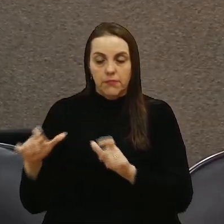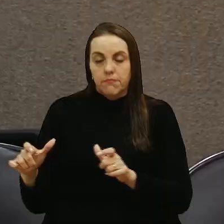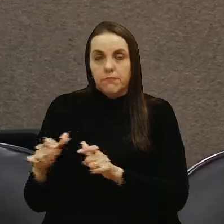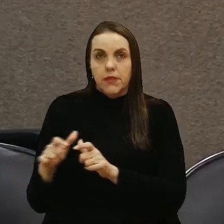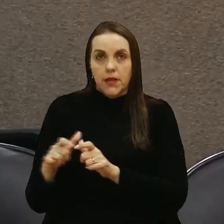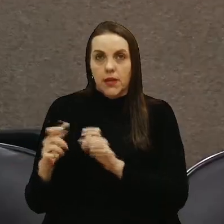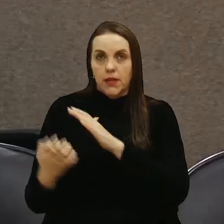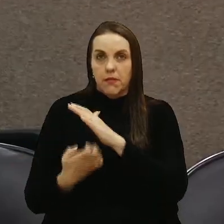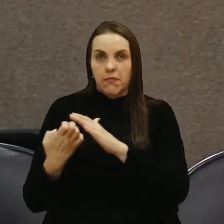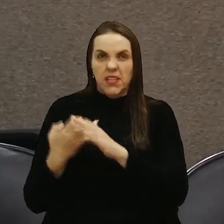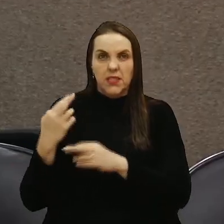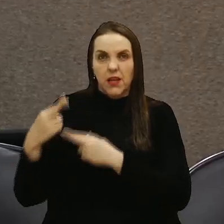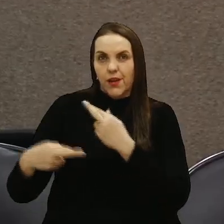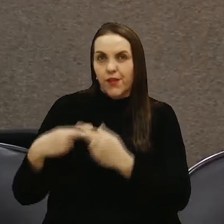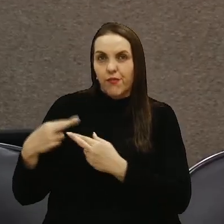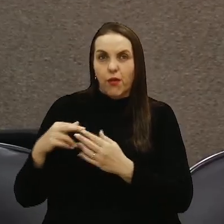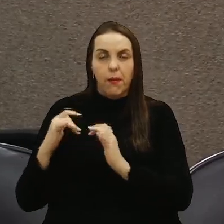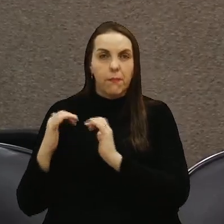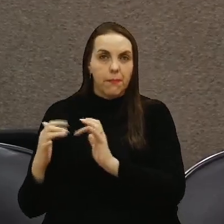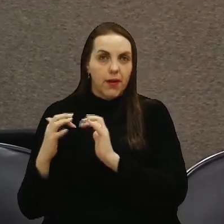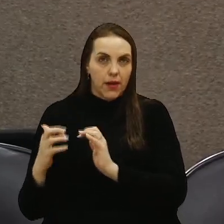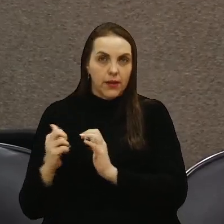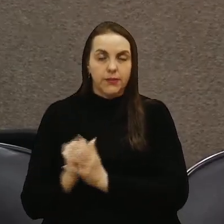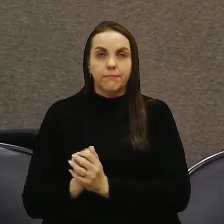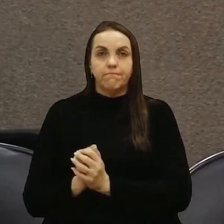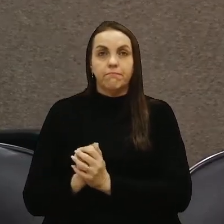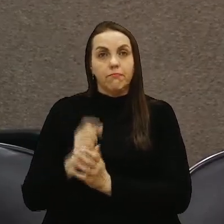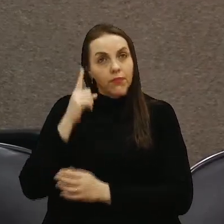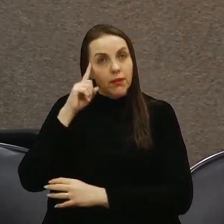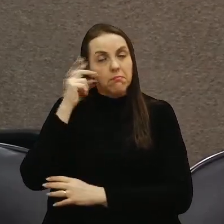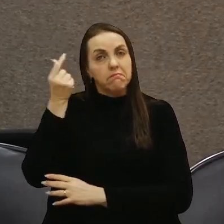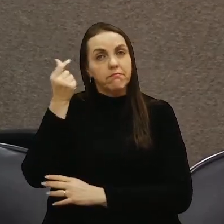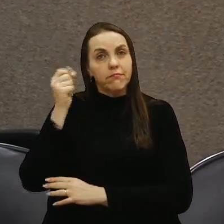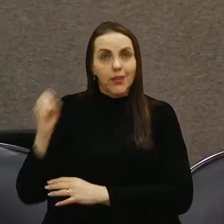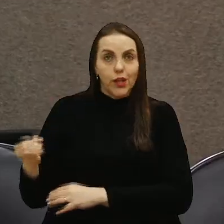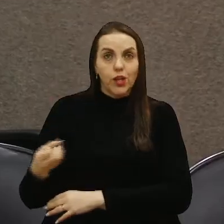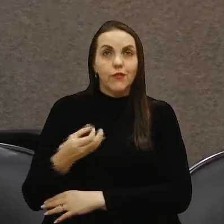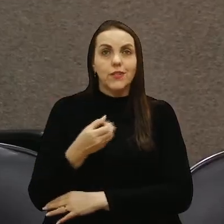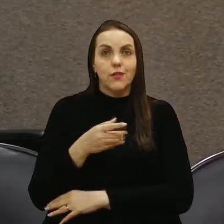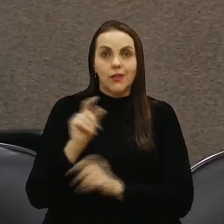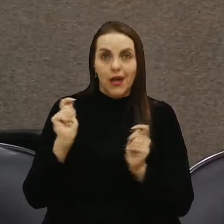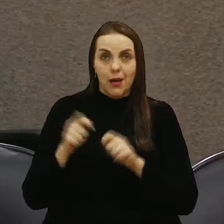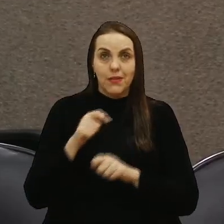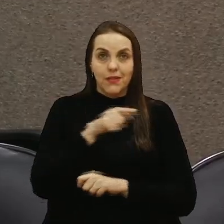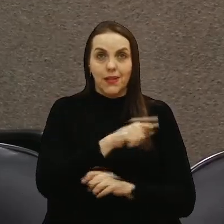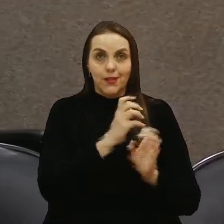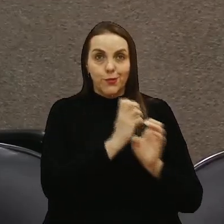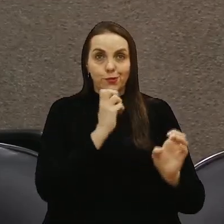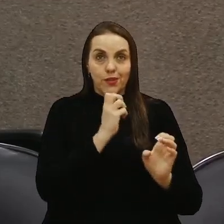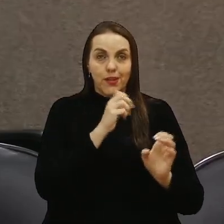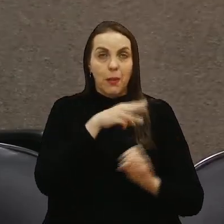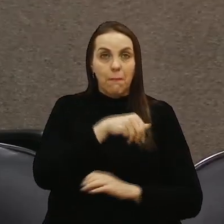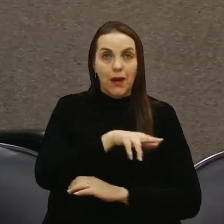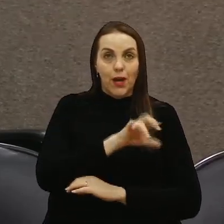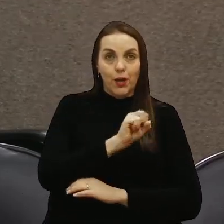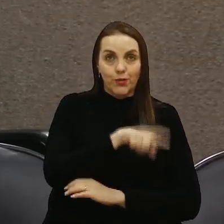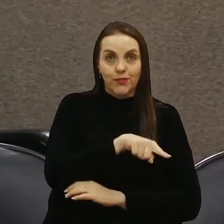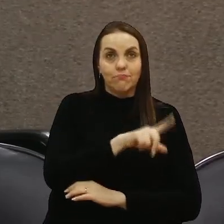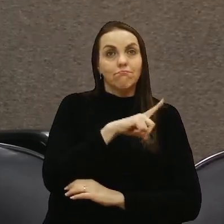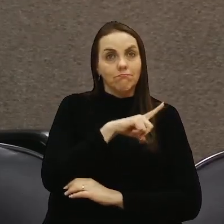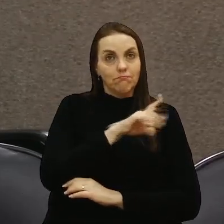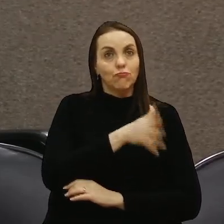máquinas em geral, decidiram inovar. E sabendo da capacidade e conhecimento em engenharia do Marcos, que Marcos